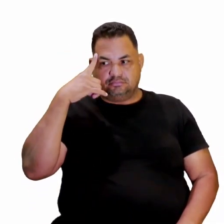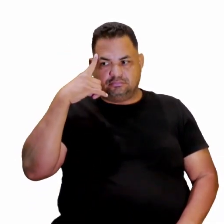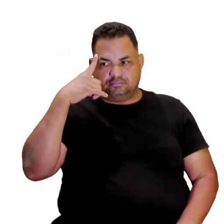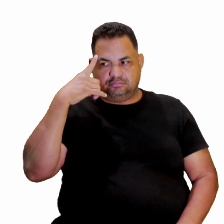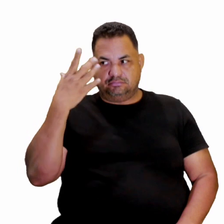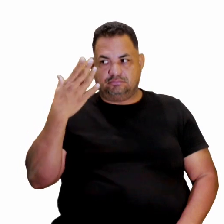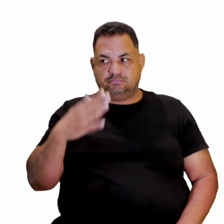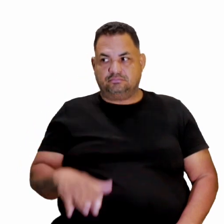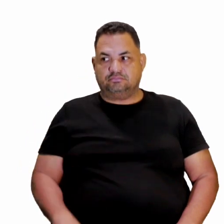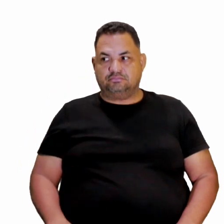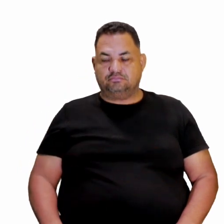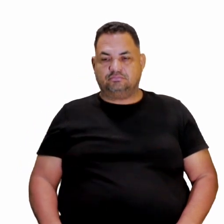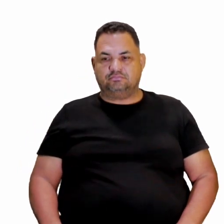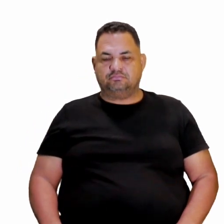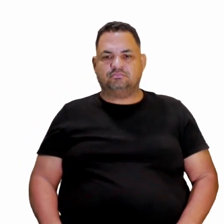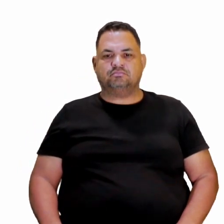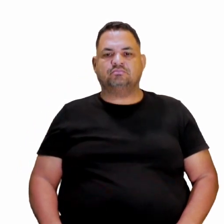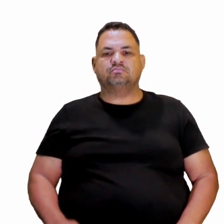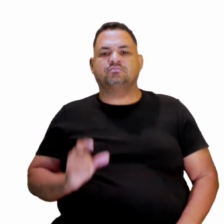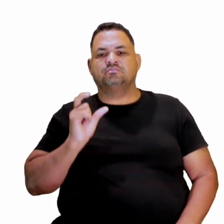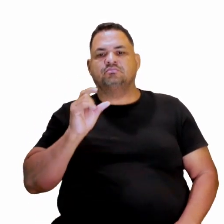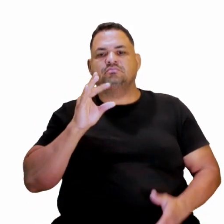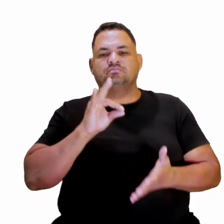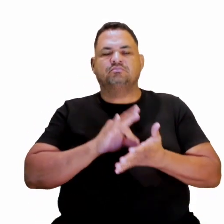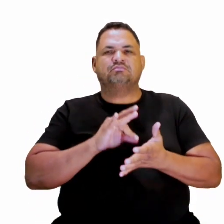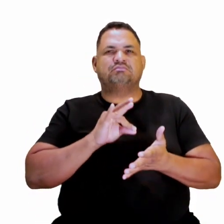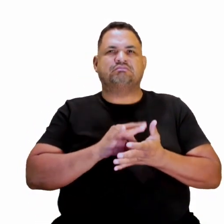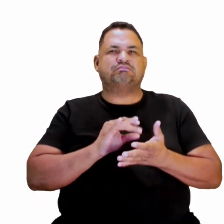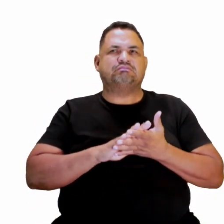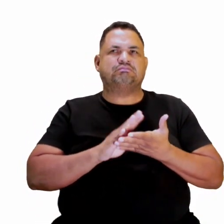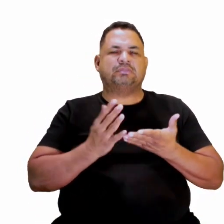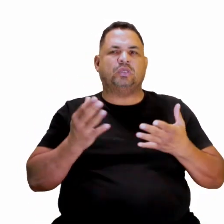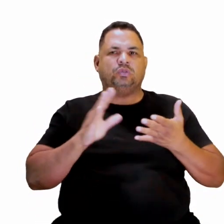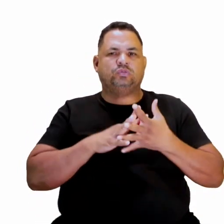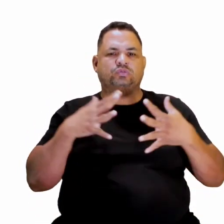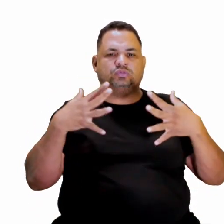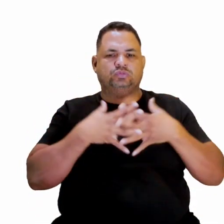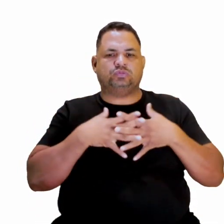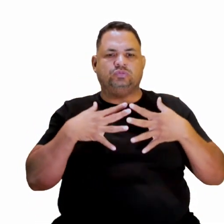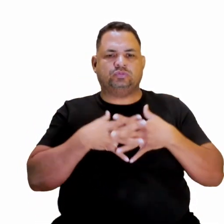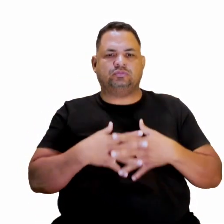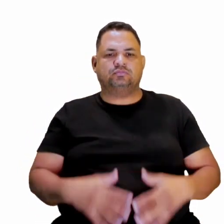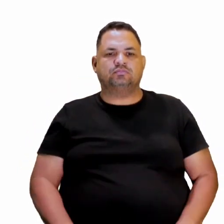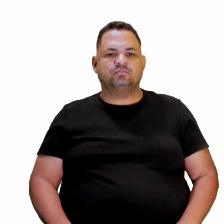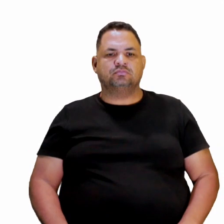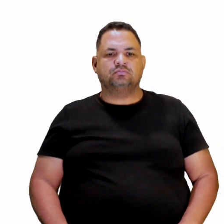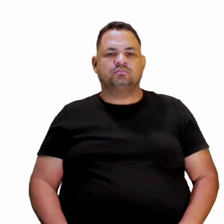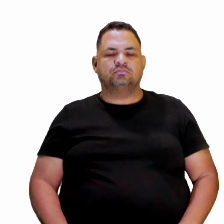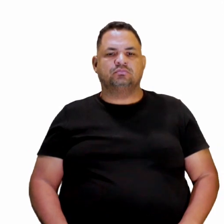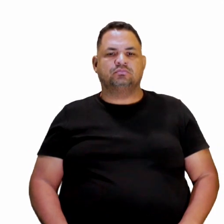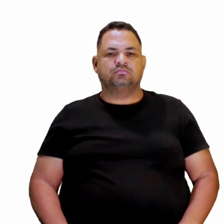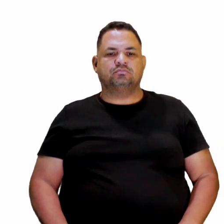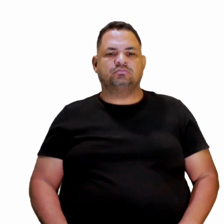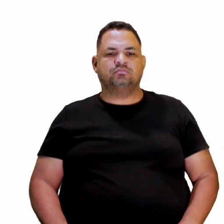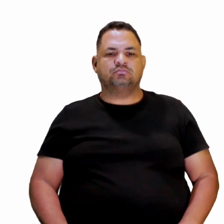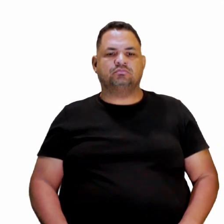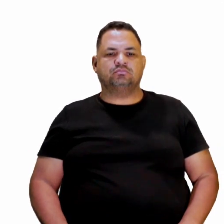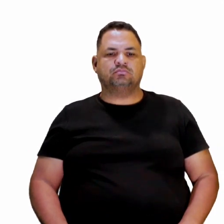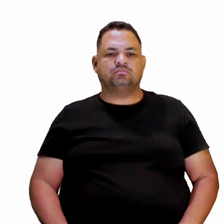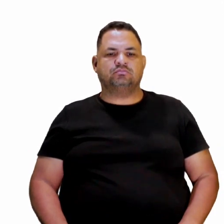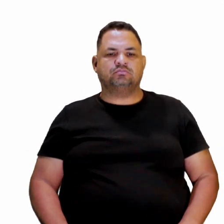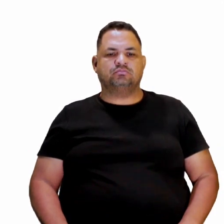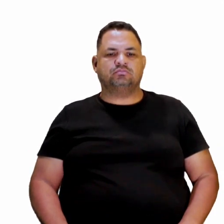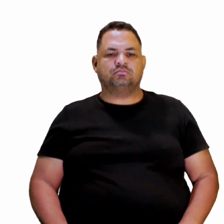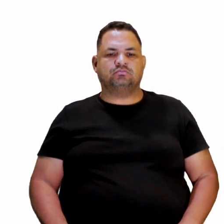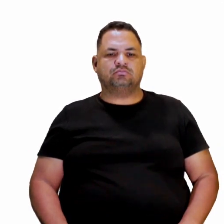caramba, meu, pior que essa palavra realmente confunde pra caramba. A própria palavra lá, o push. Push é um clássico, né, gente? Essa palavra